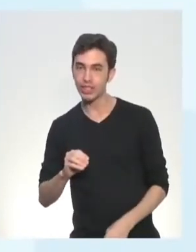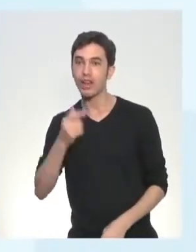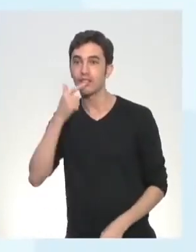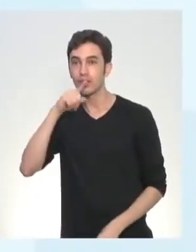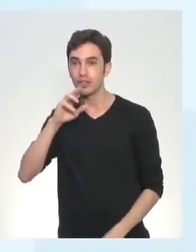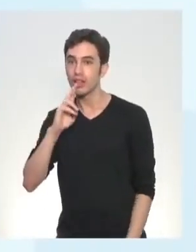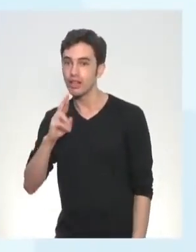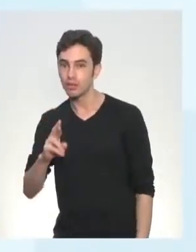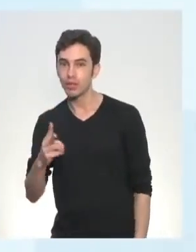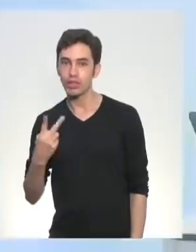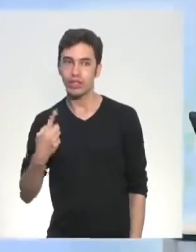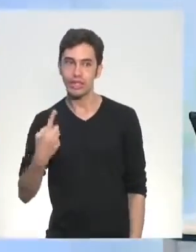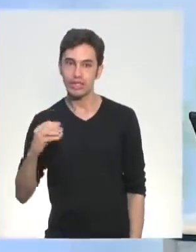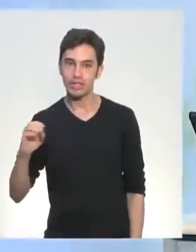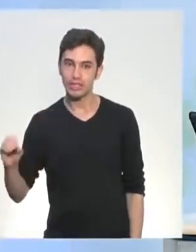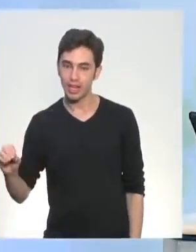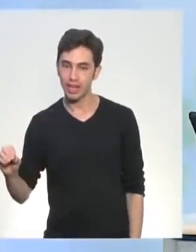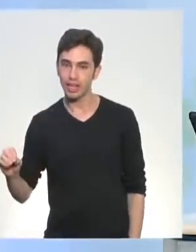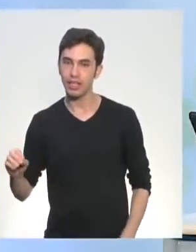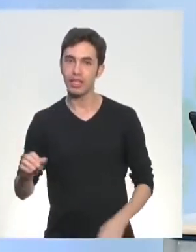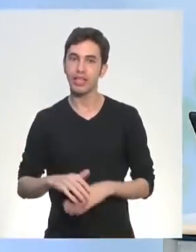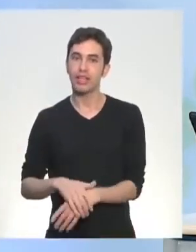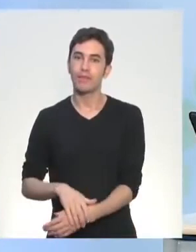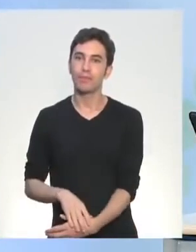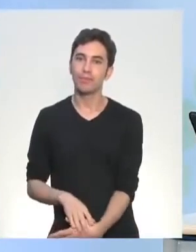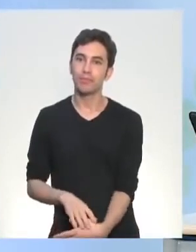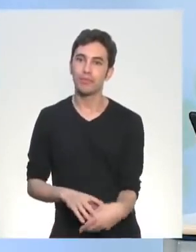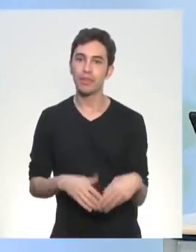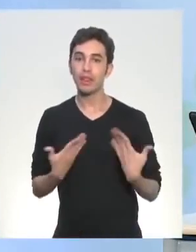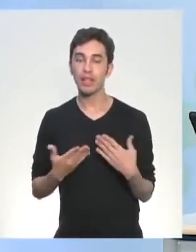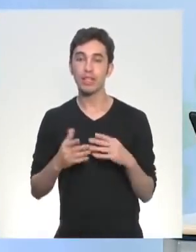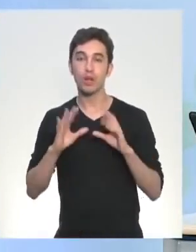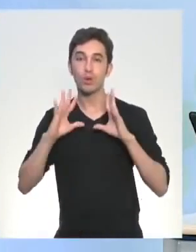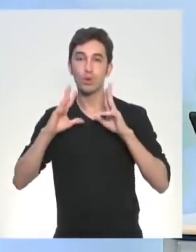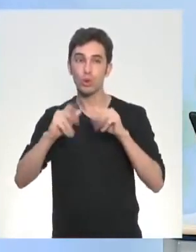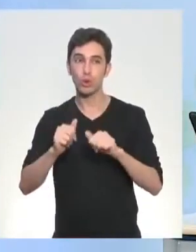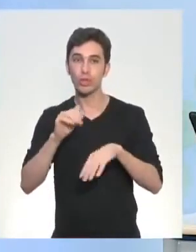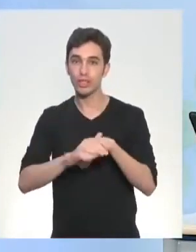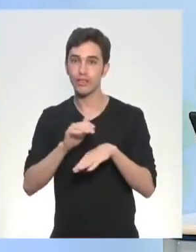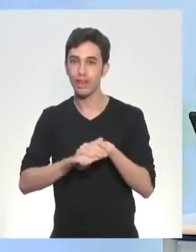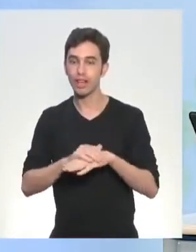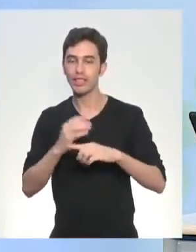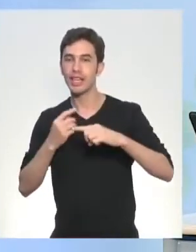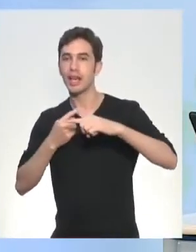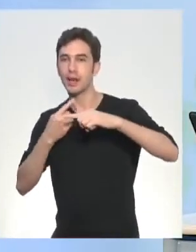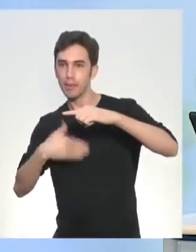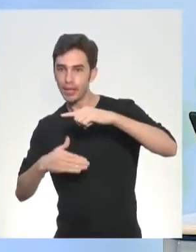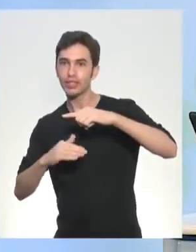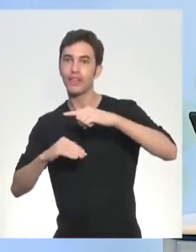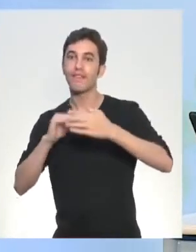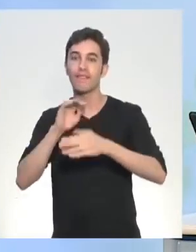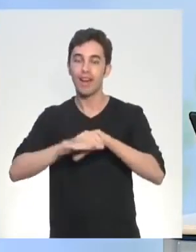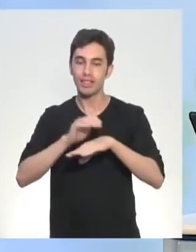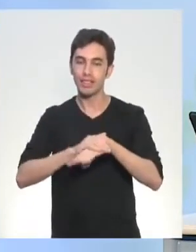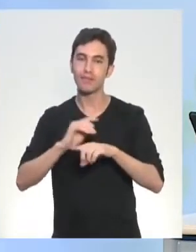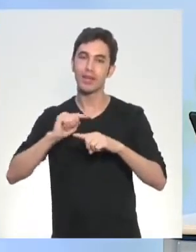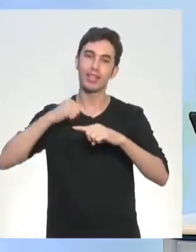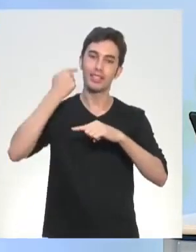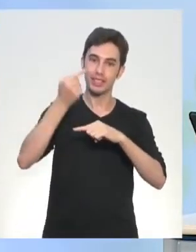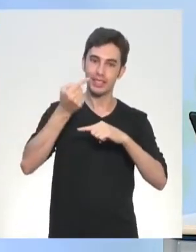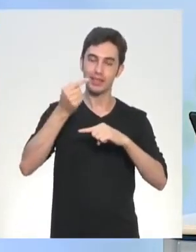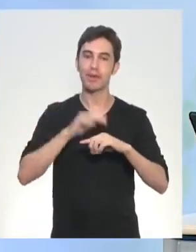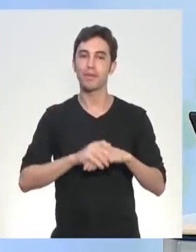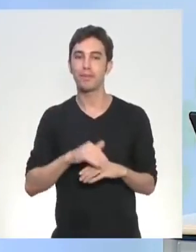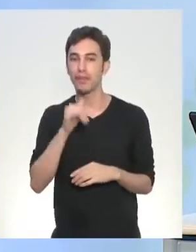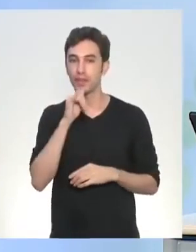100. Só que numa fração, tudo que eu faço embaixo, no denominador, eu sou obrigada a fazer em cima, para não desbalancear não deixar